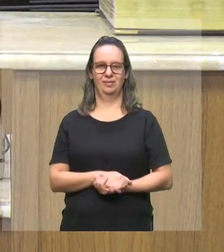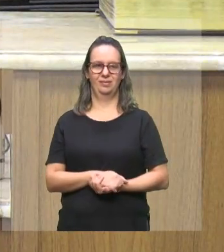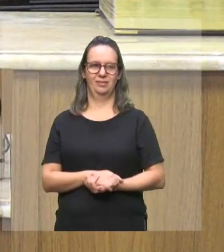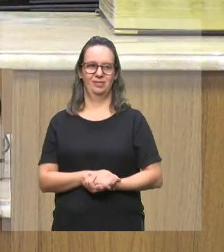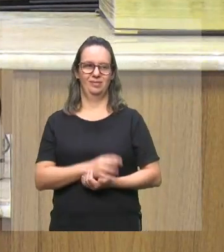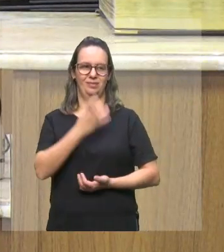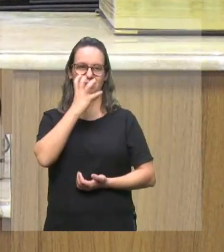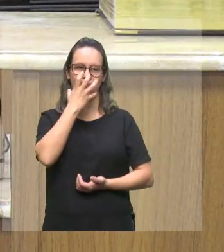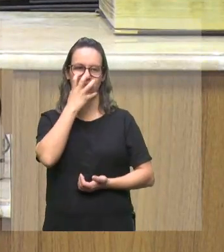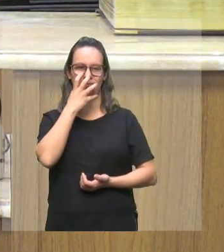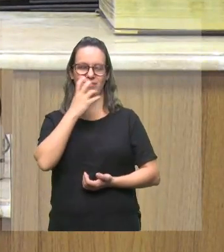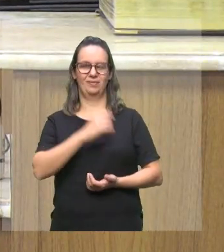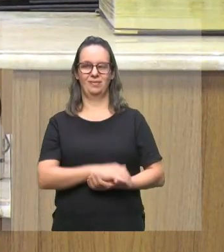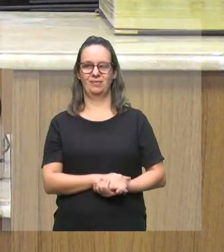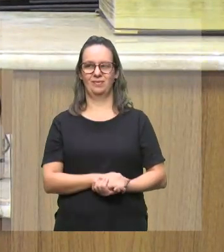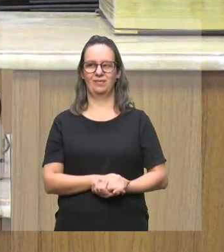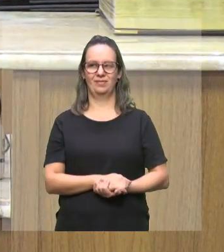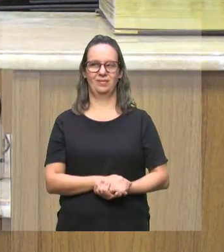Alexandre Cobra Vêncio.